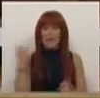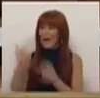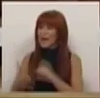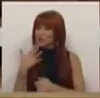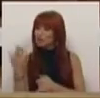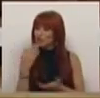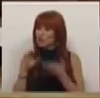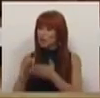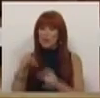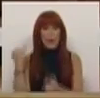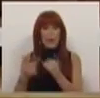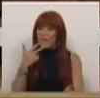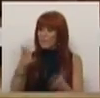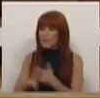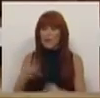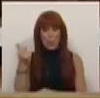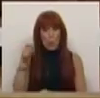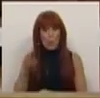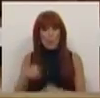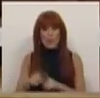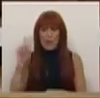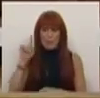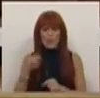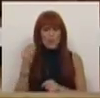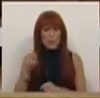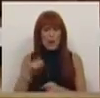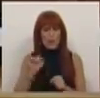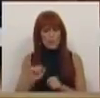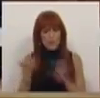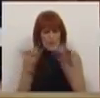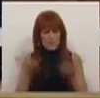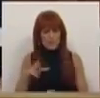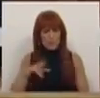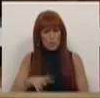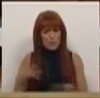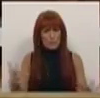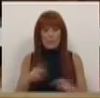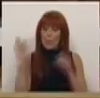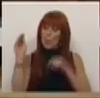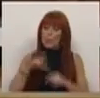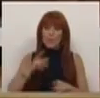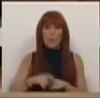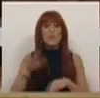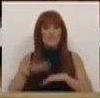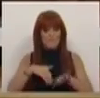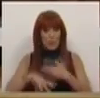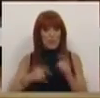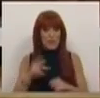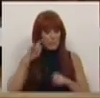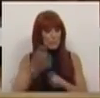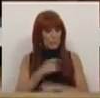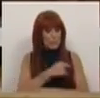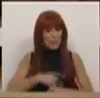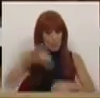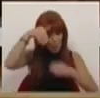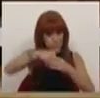de crédito e num risco real para o BES, que era um importante banco do sistema bancário português. O Banco de Portugal realizou uma